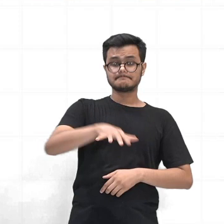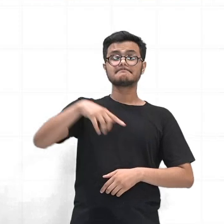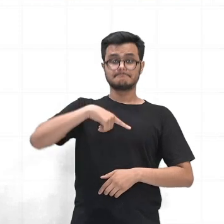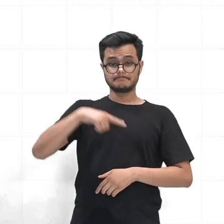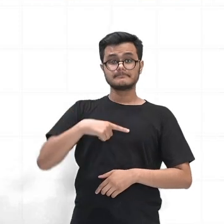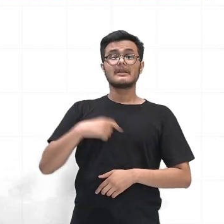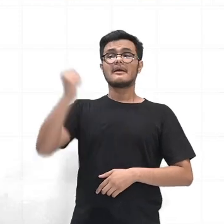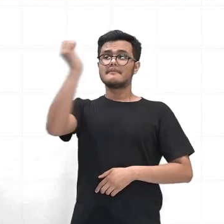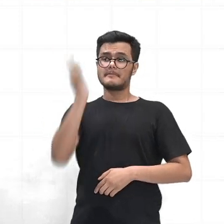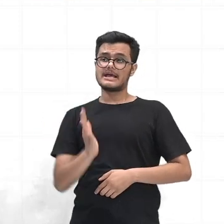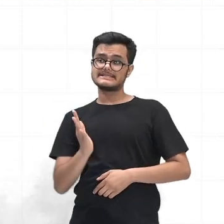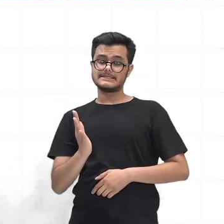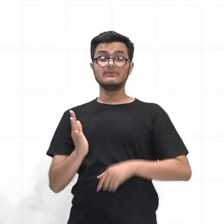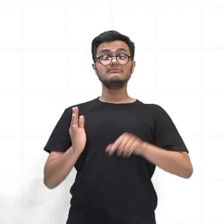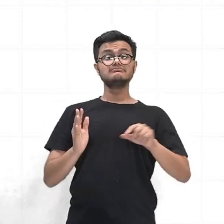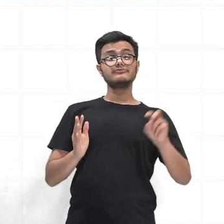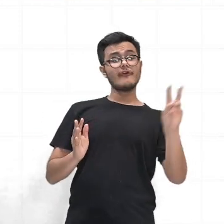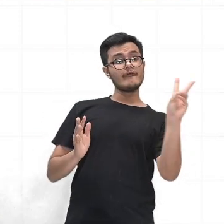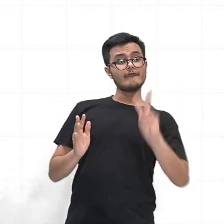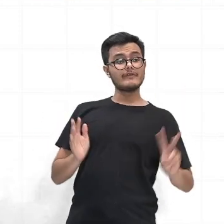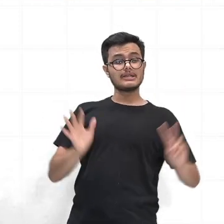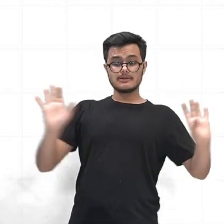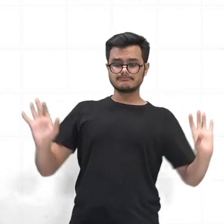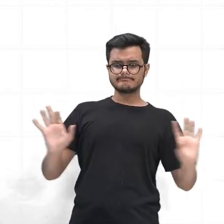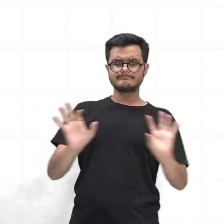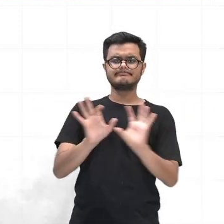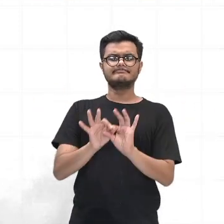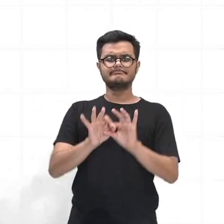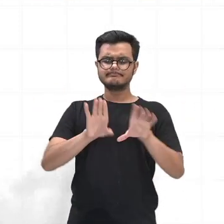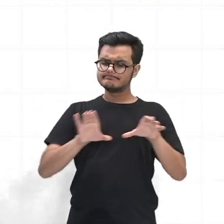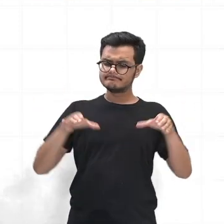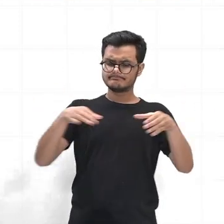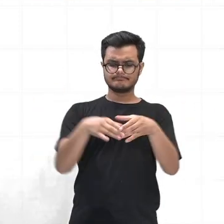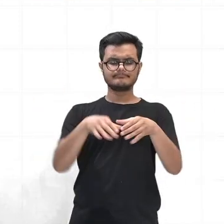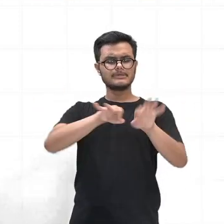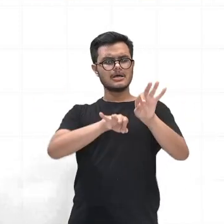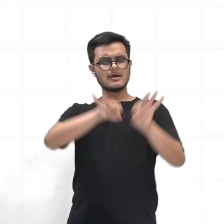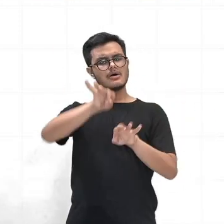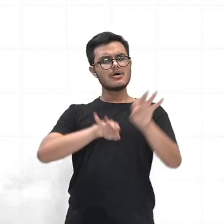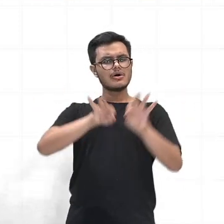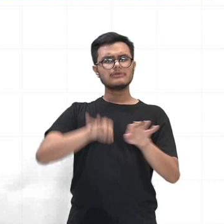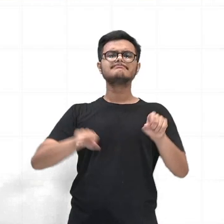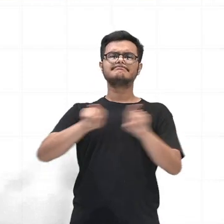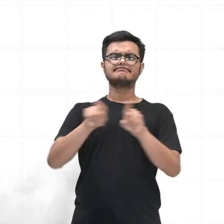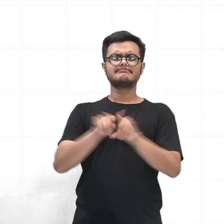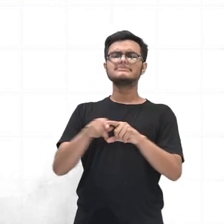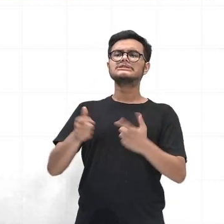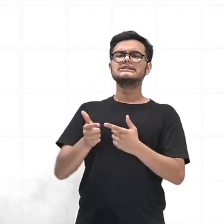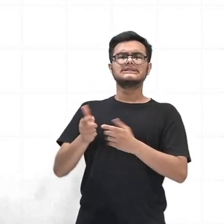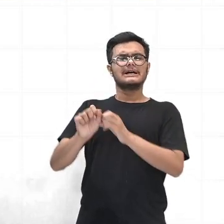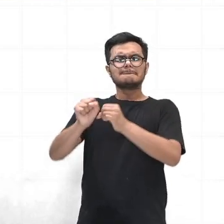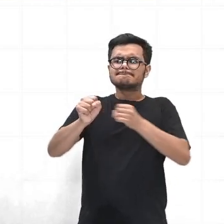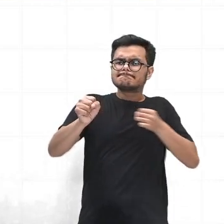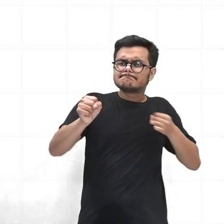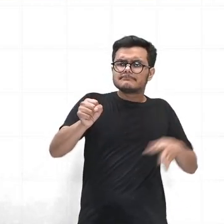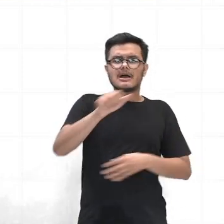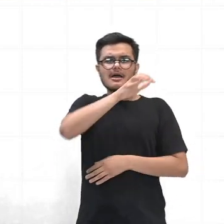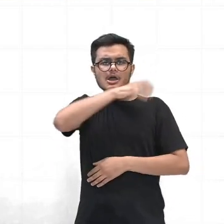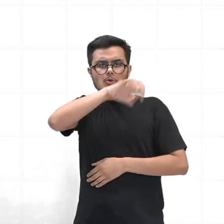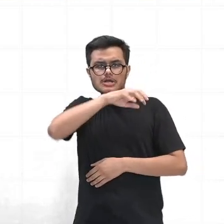e a Venezuela, organizam-se em comunidades, praticam a caça, a pesca e a agricultura